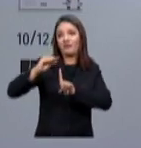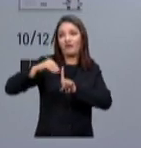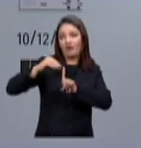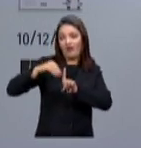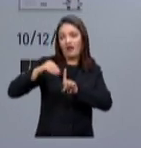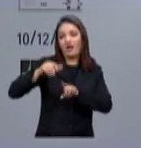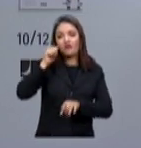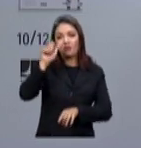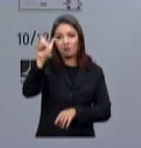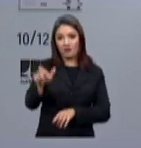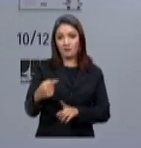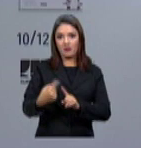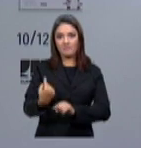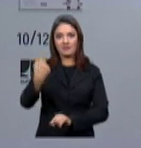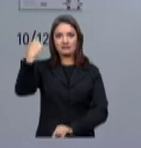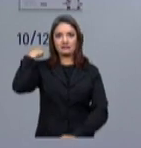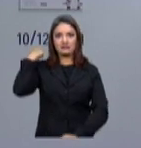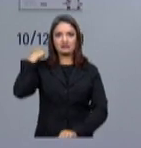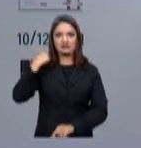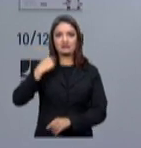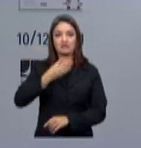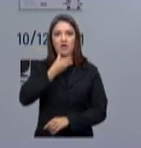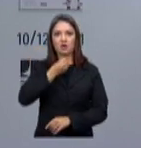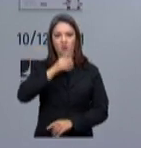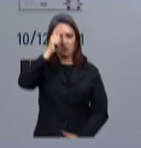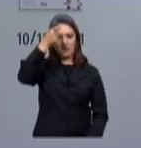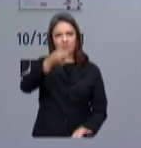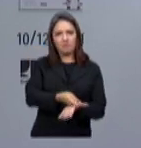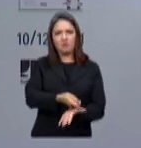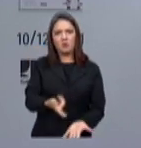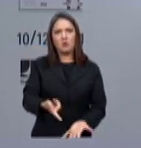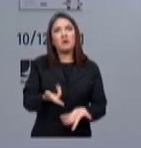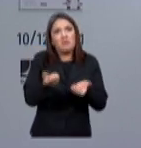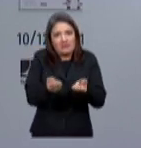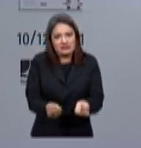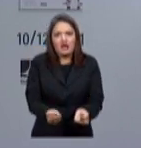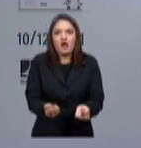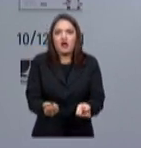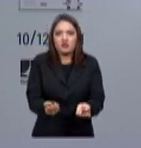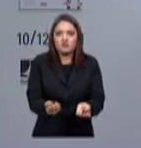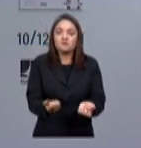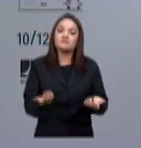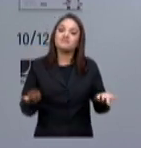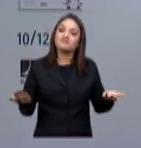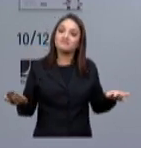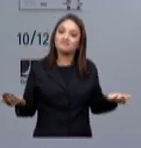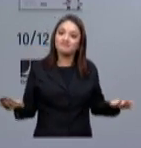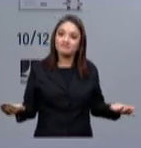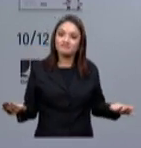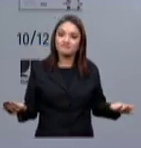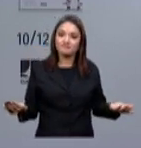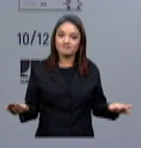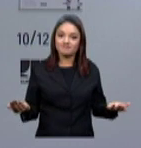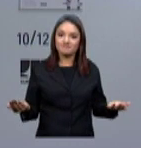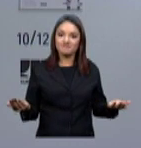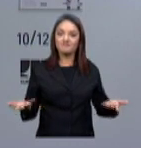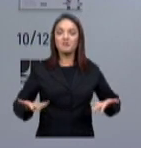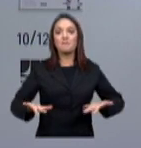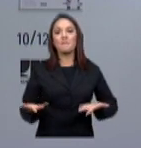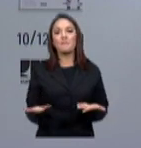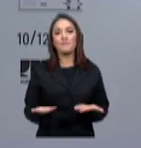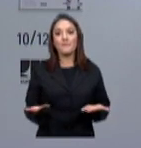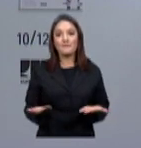que o x não era muito muito acentuado pois viajar bem vossa excelência senhora